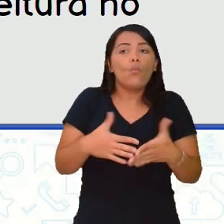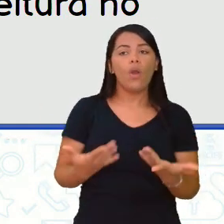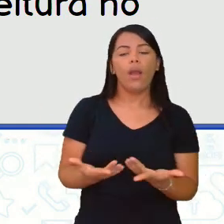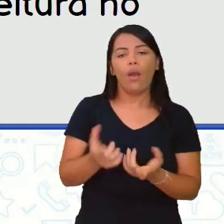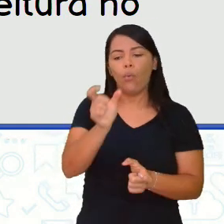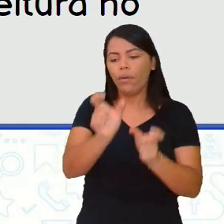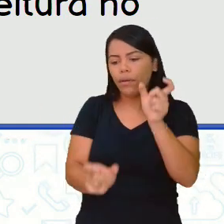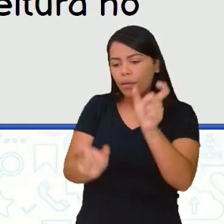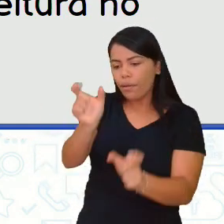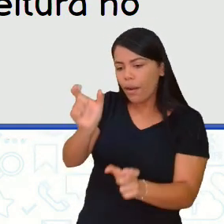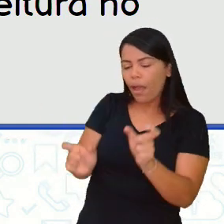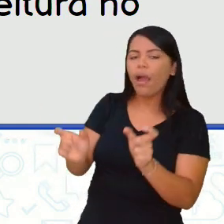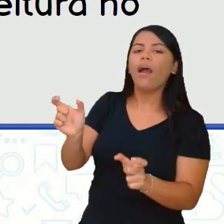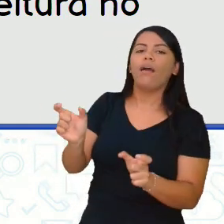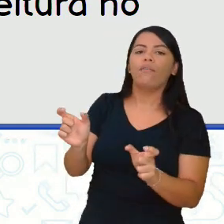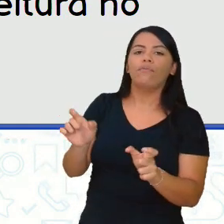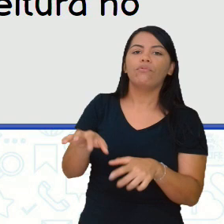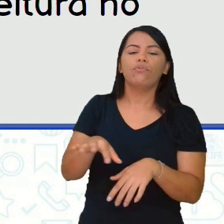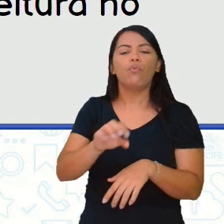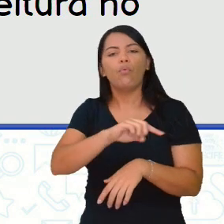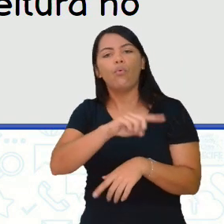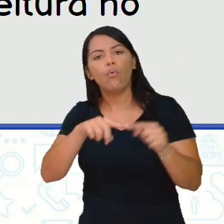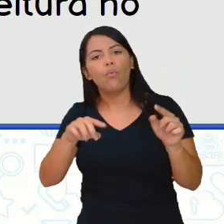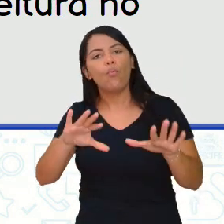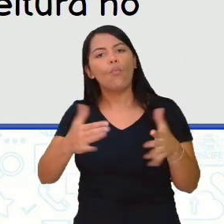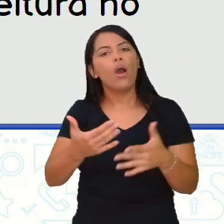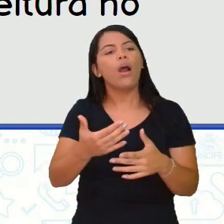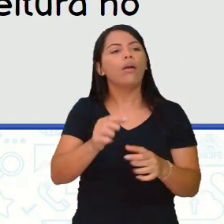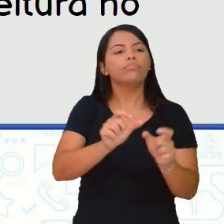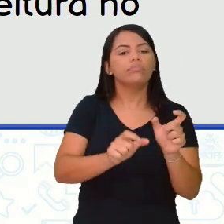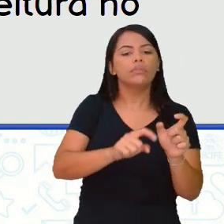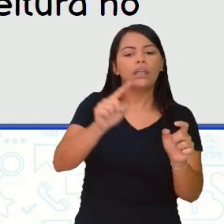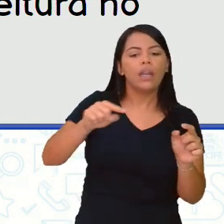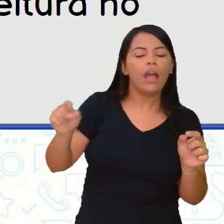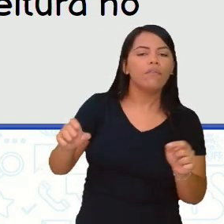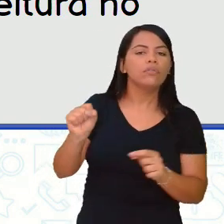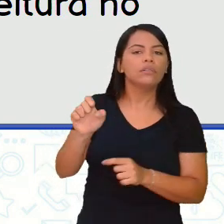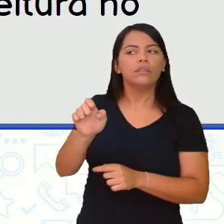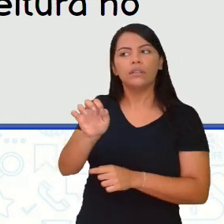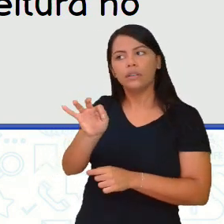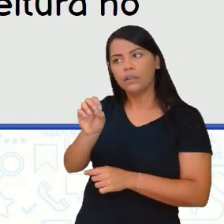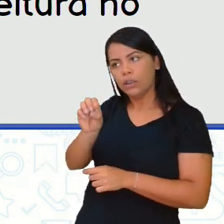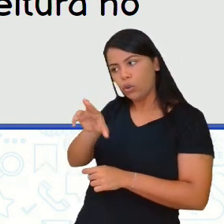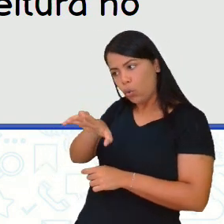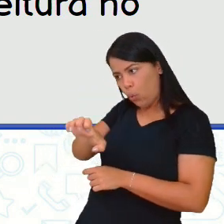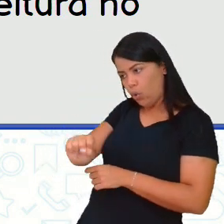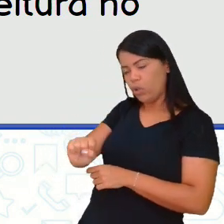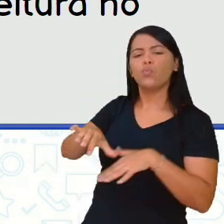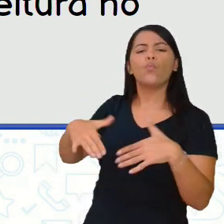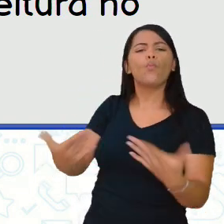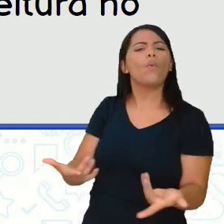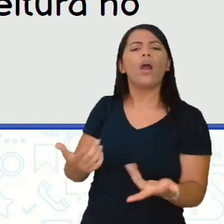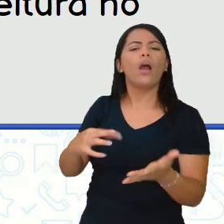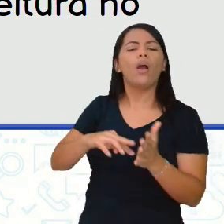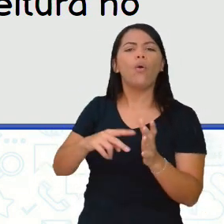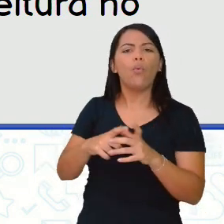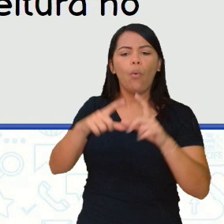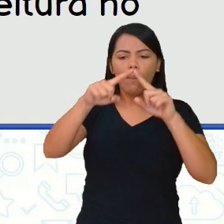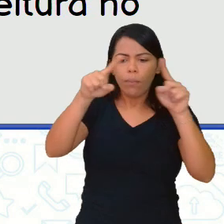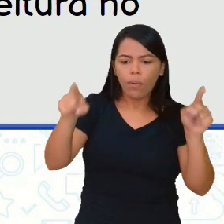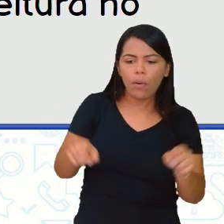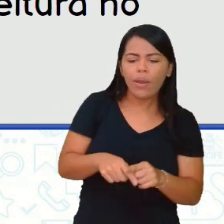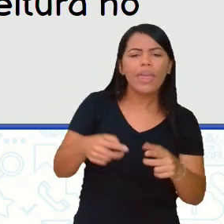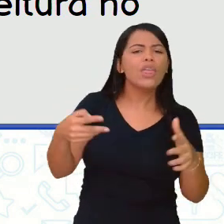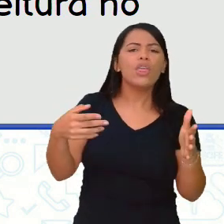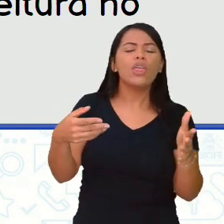que melhor representa? O que é gráfico de setores? A gente já viu, é aquele gráfico de pizza, né? Também conhecido como gráfico de